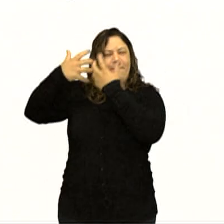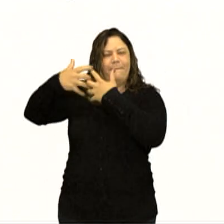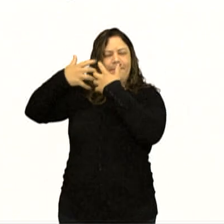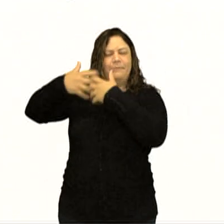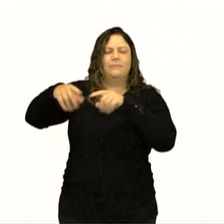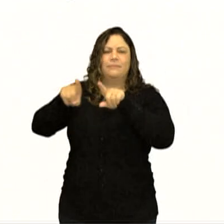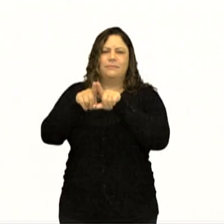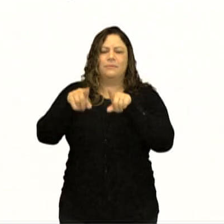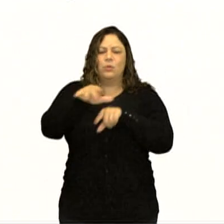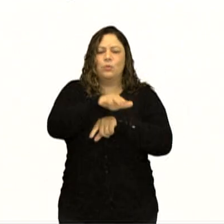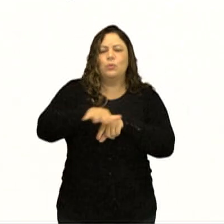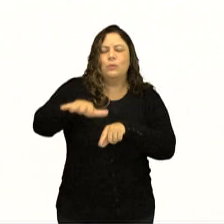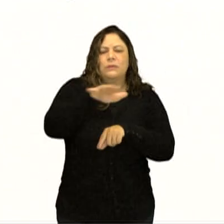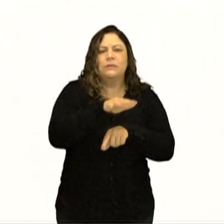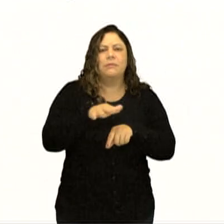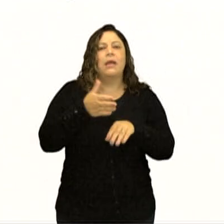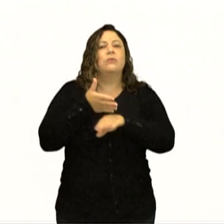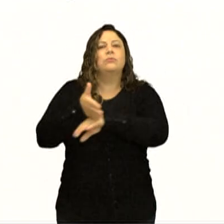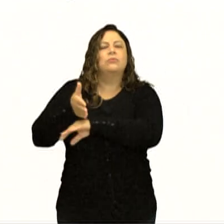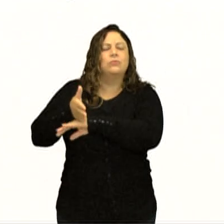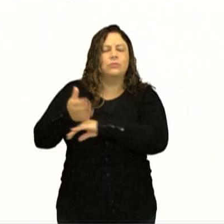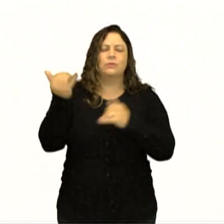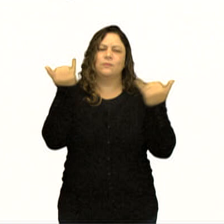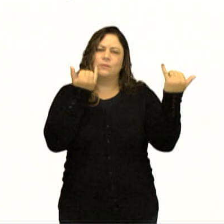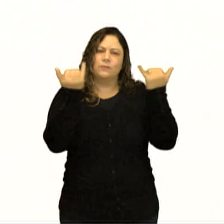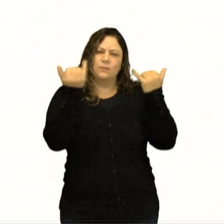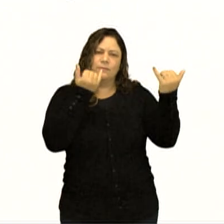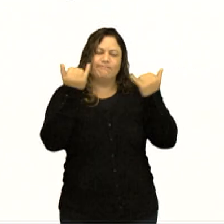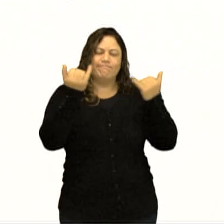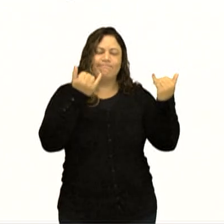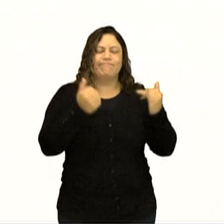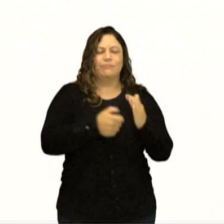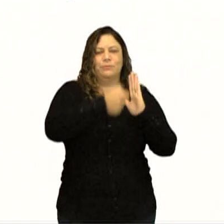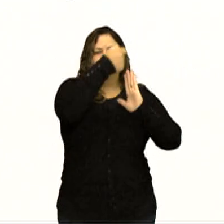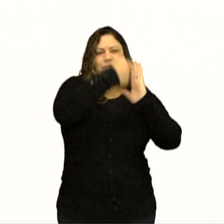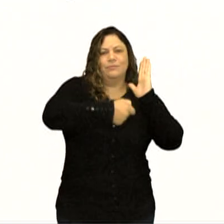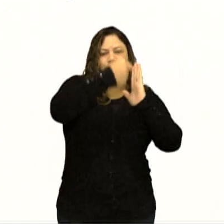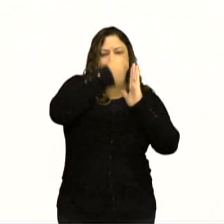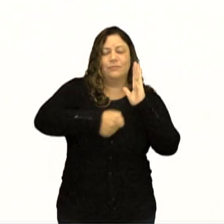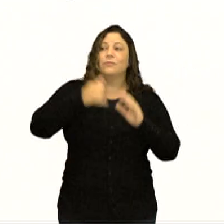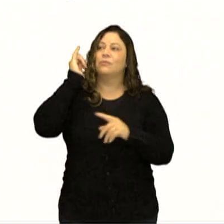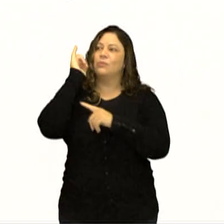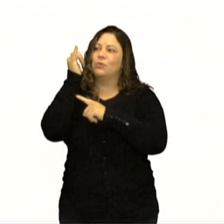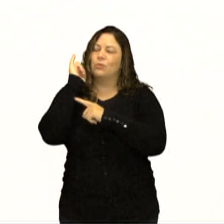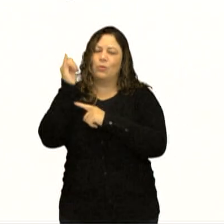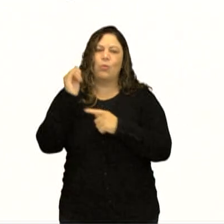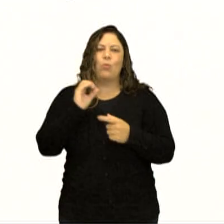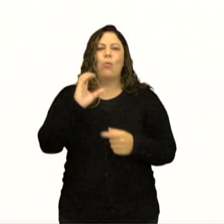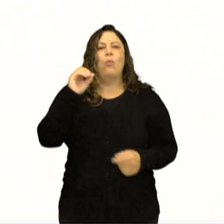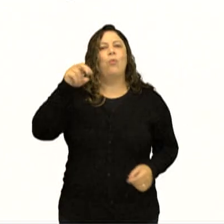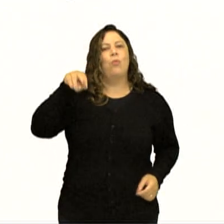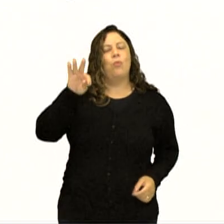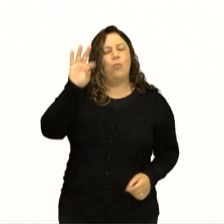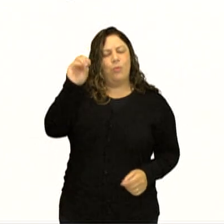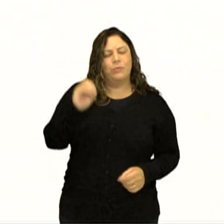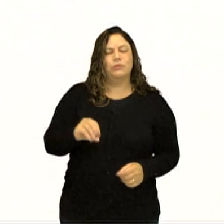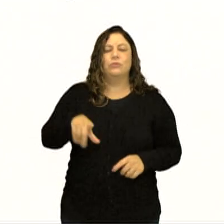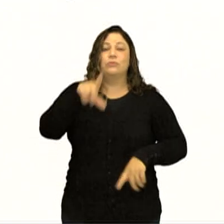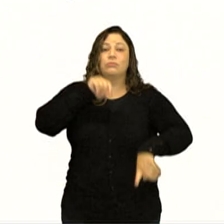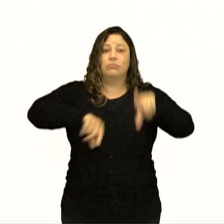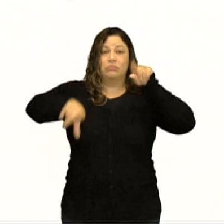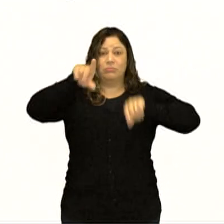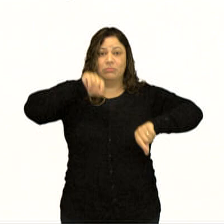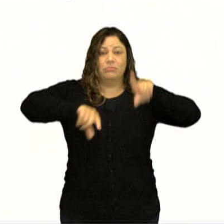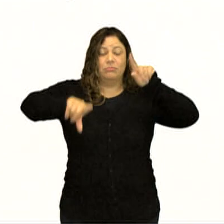inseridos. Com essas informações, produza uma situação inicial de um conto. Isso mesmo, então escolha personagens de